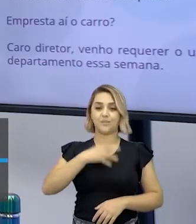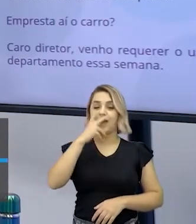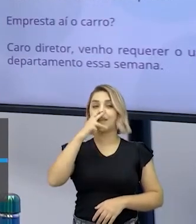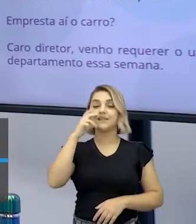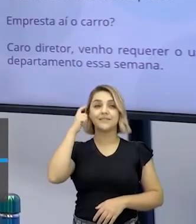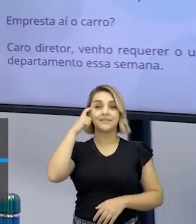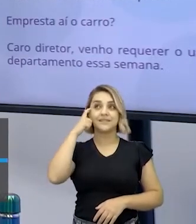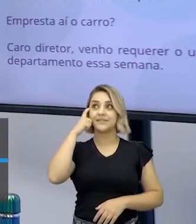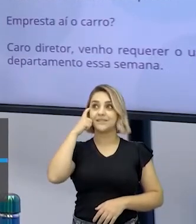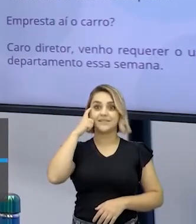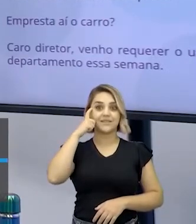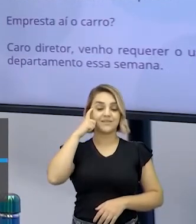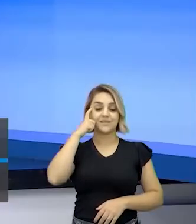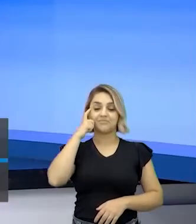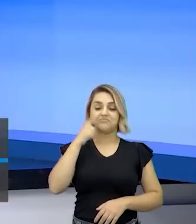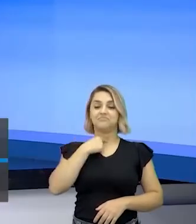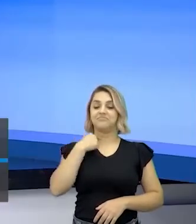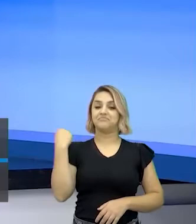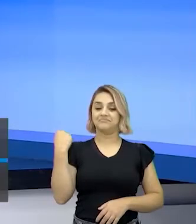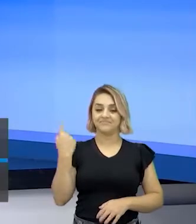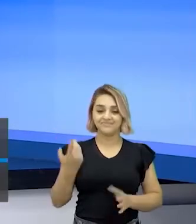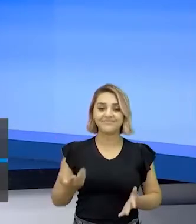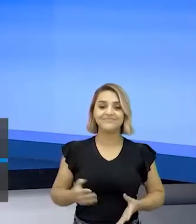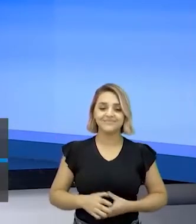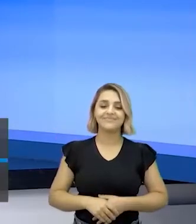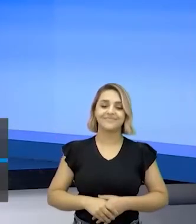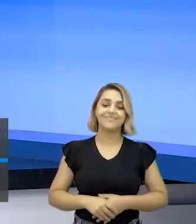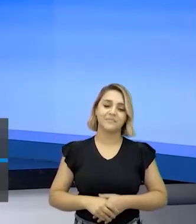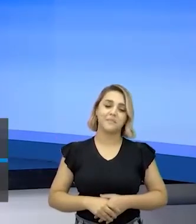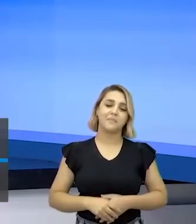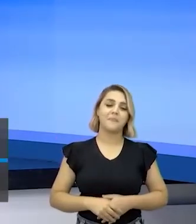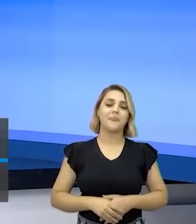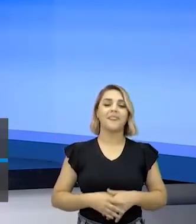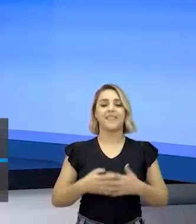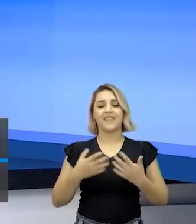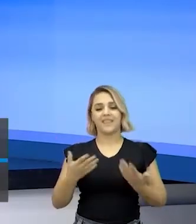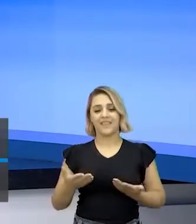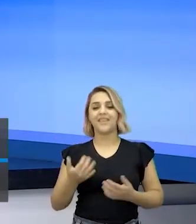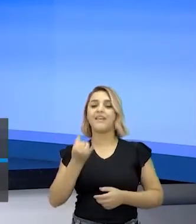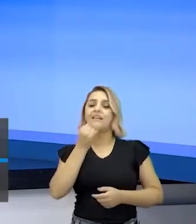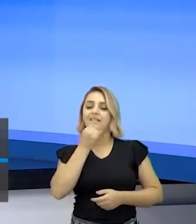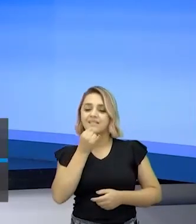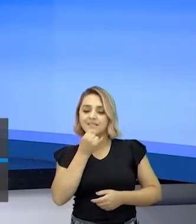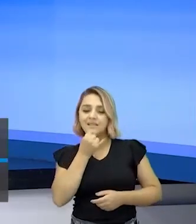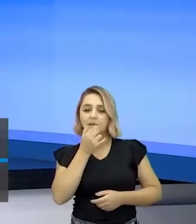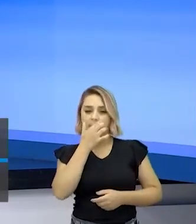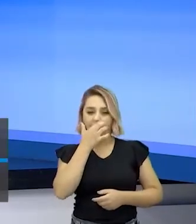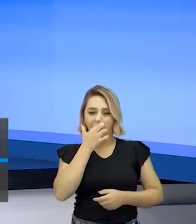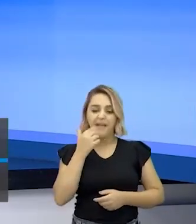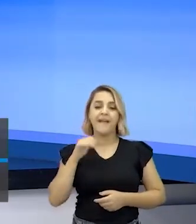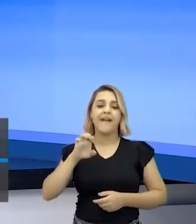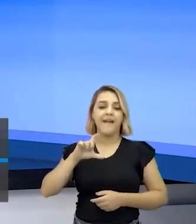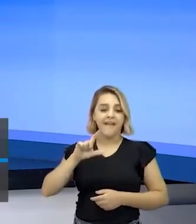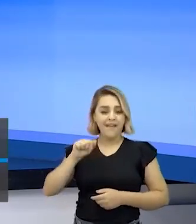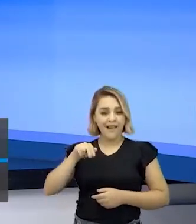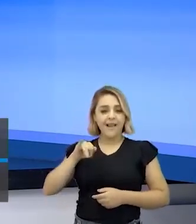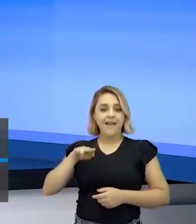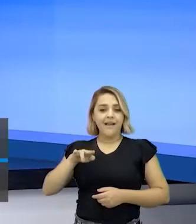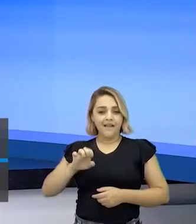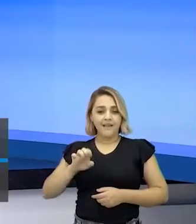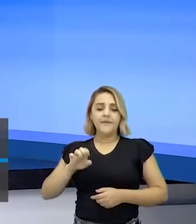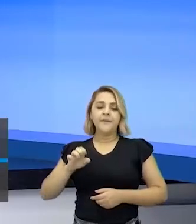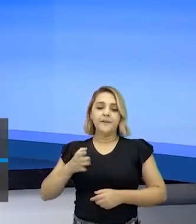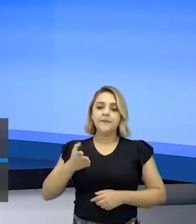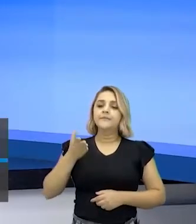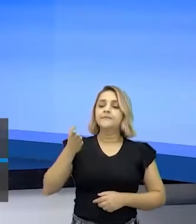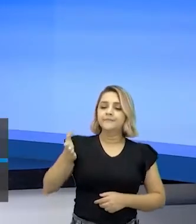né? Horrorosa. Então, aí, por exemplo, a Elaine foi a um